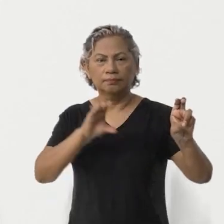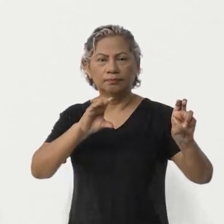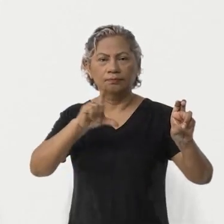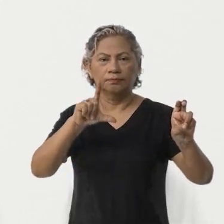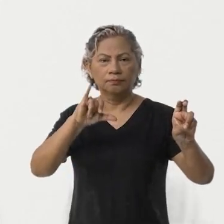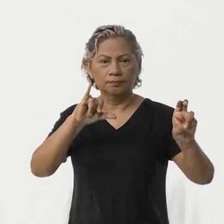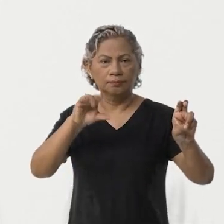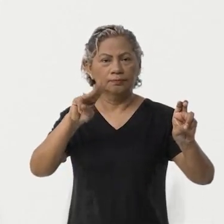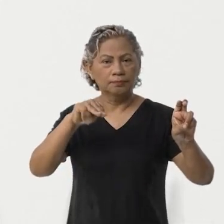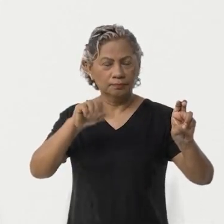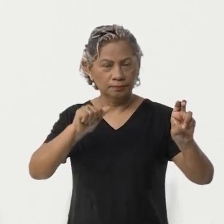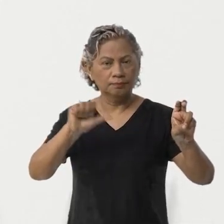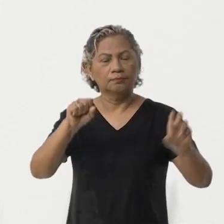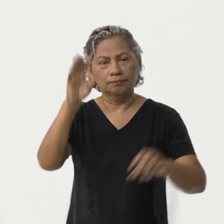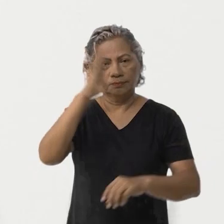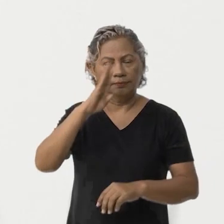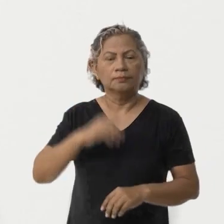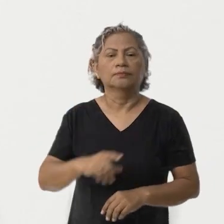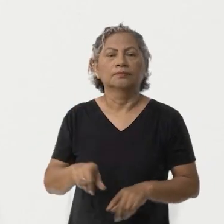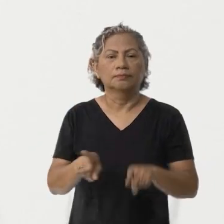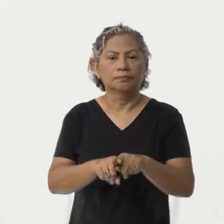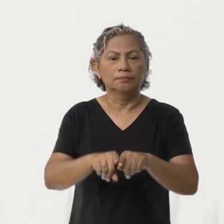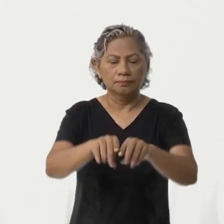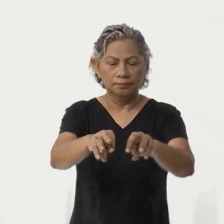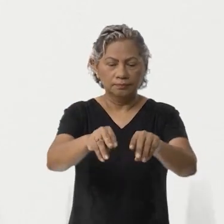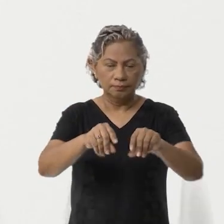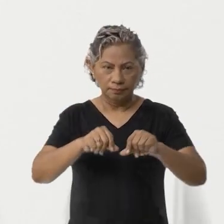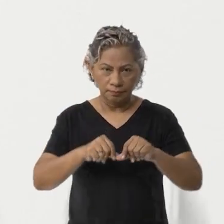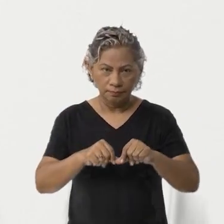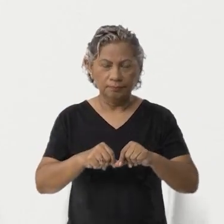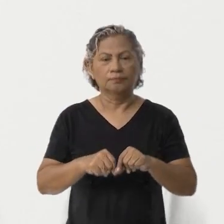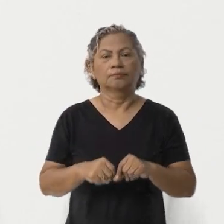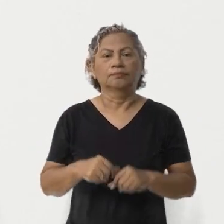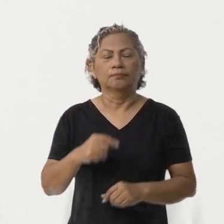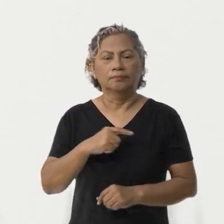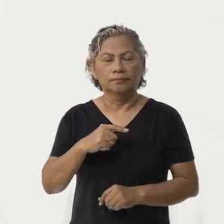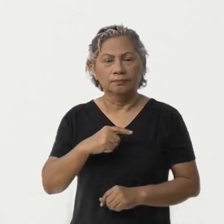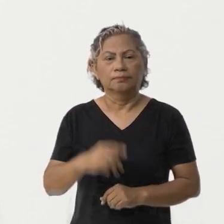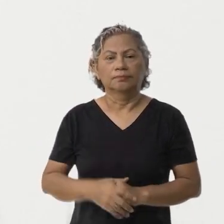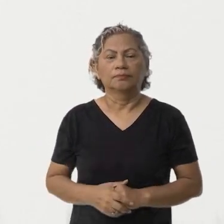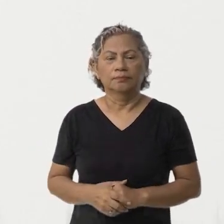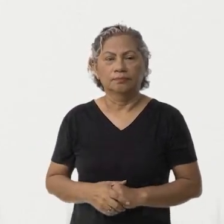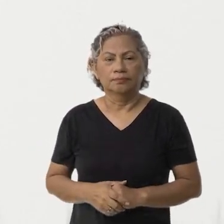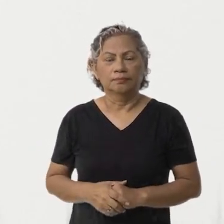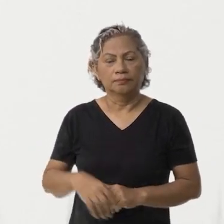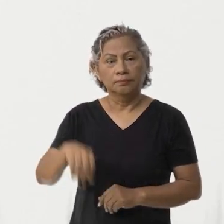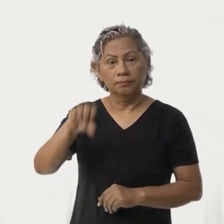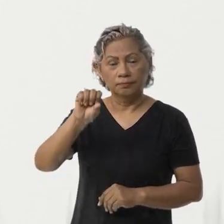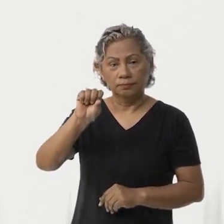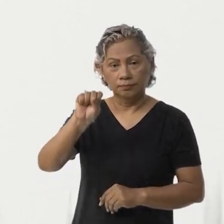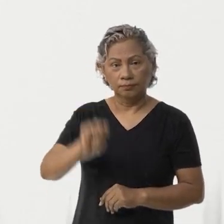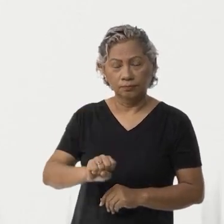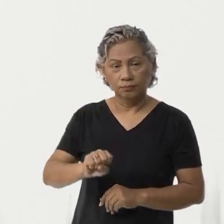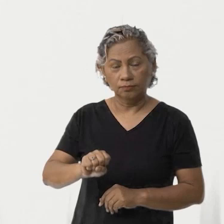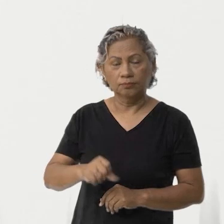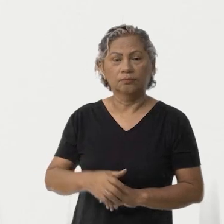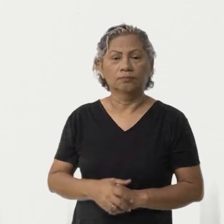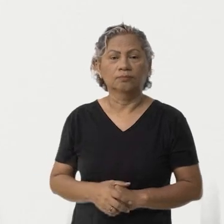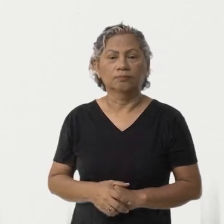zonas climáticas. O Brasil, ele possui terras tanto na zona tropical quanto na zona temperada do